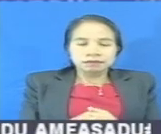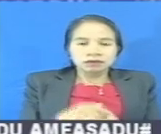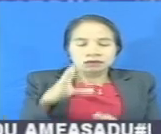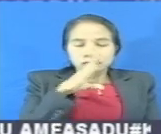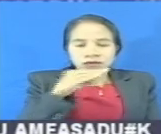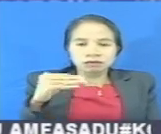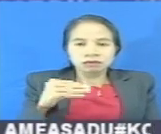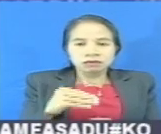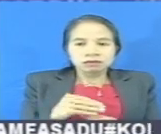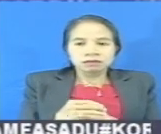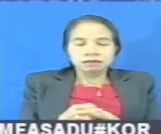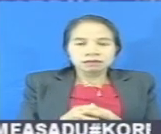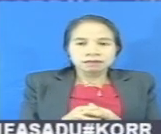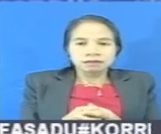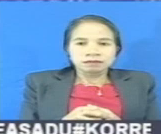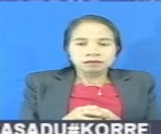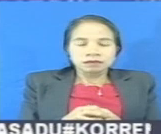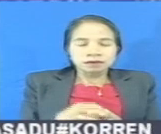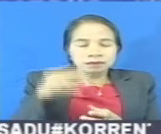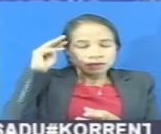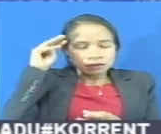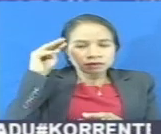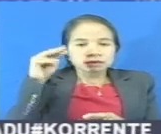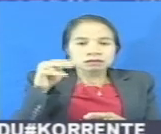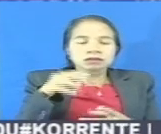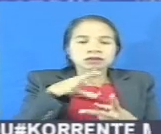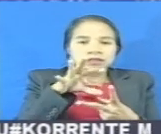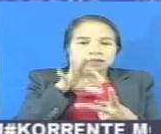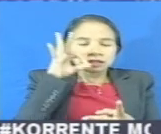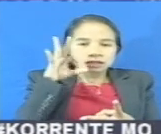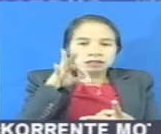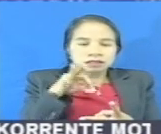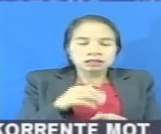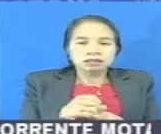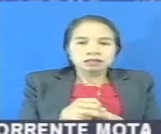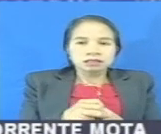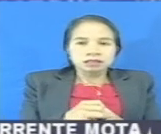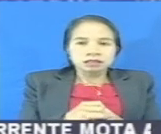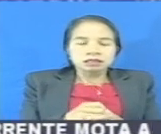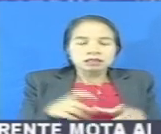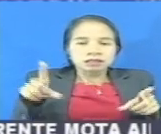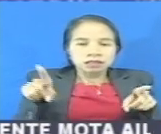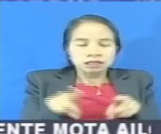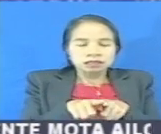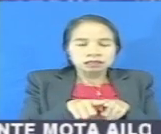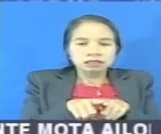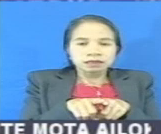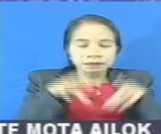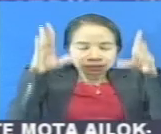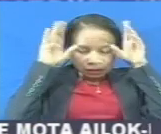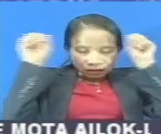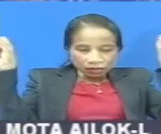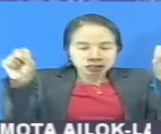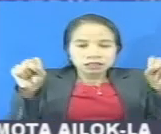Nomos, hoje, Conselho de Ministros nomeia senhor Carlos Peloi dos Reis, um dar presidente do Conselho de Administração